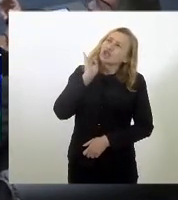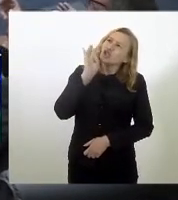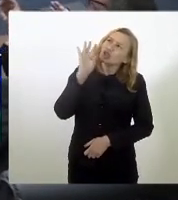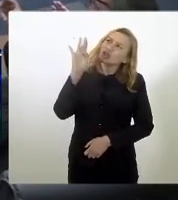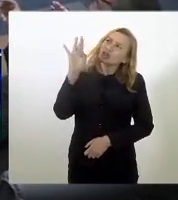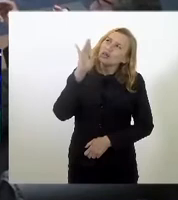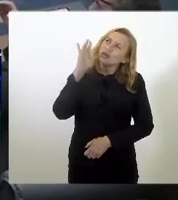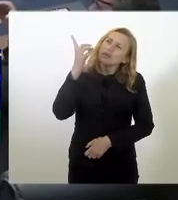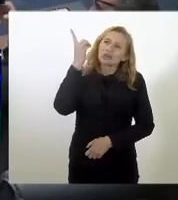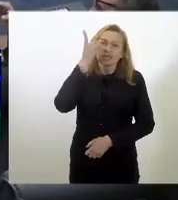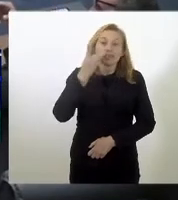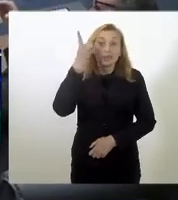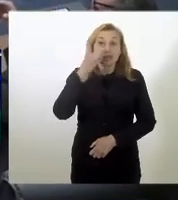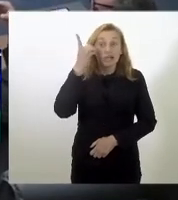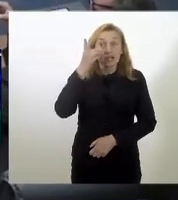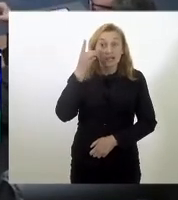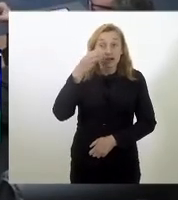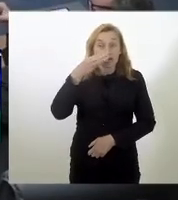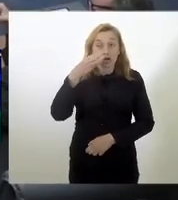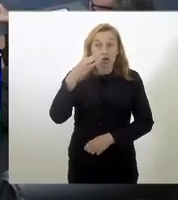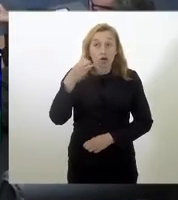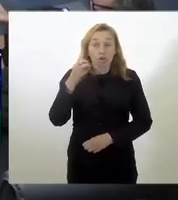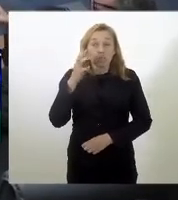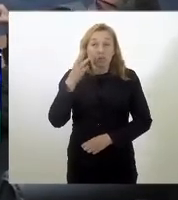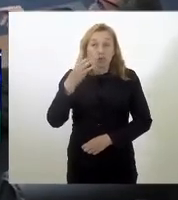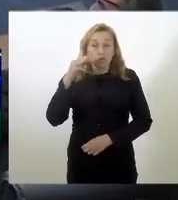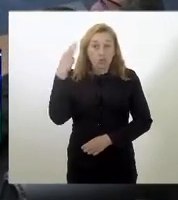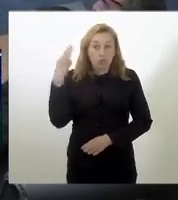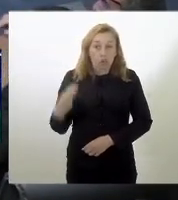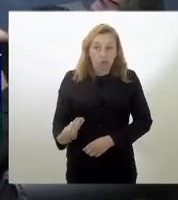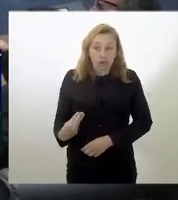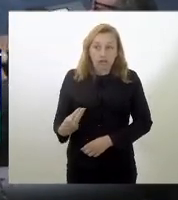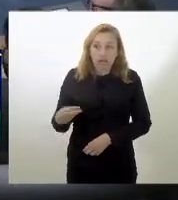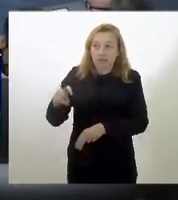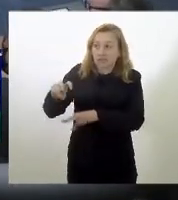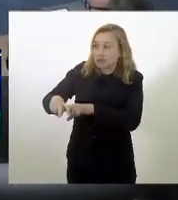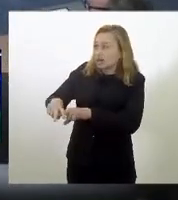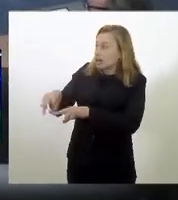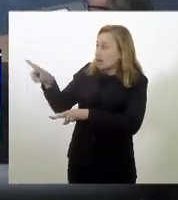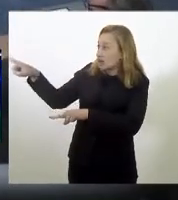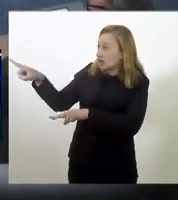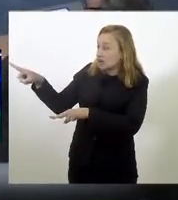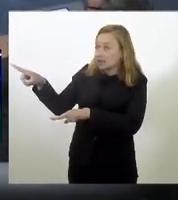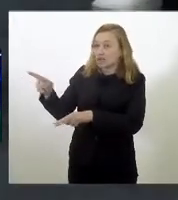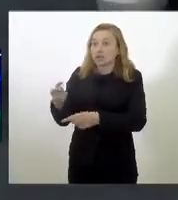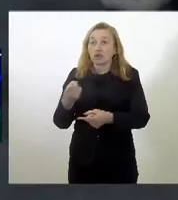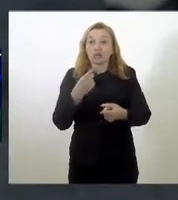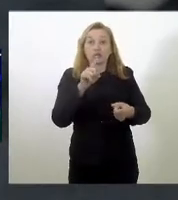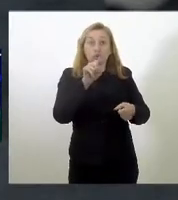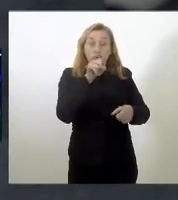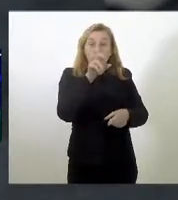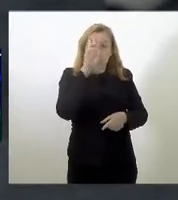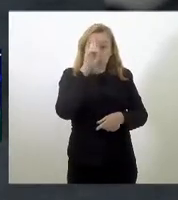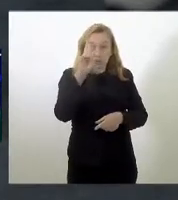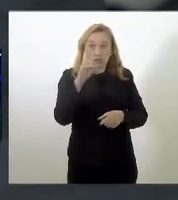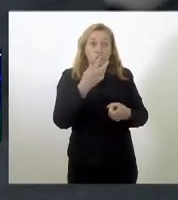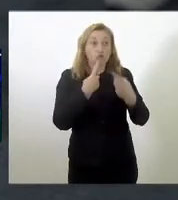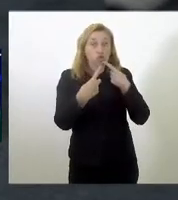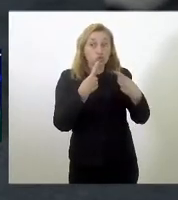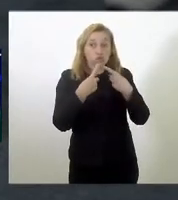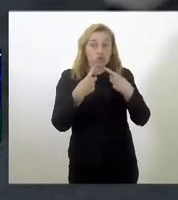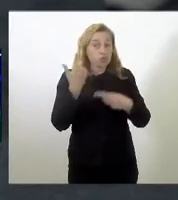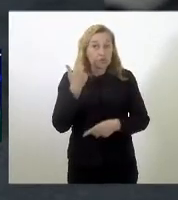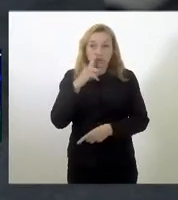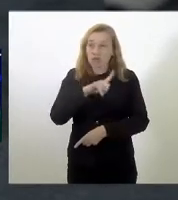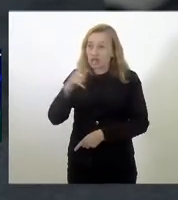a deputada Mônica está lá sentada. Só abriu para discussão. Ela talvez não tivesse tempo de chegar